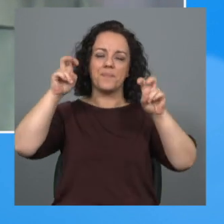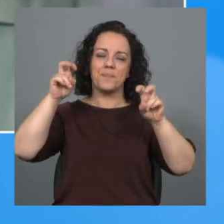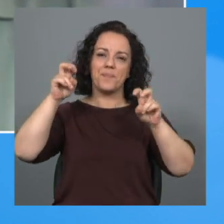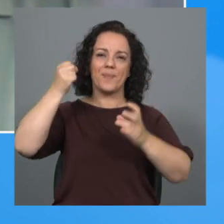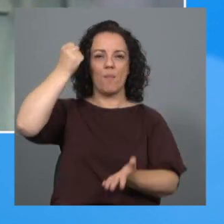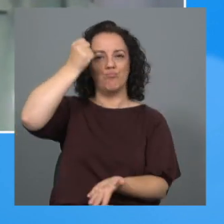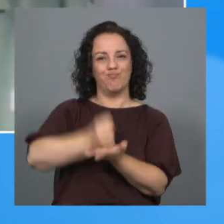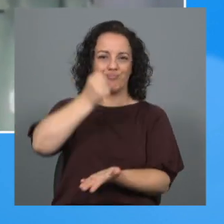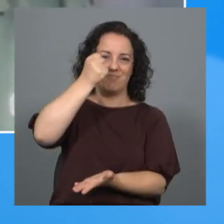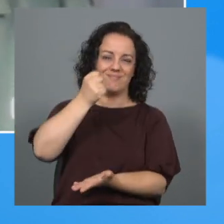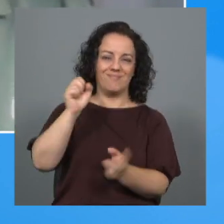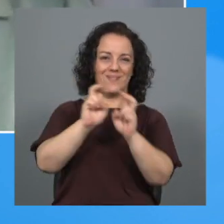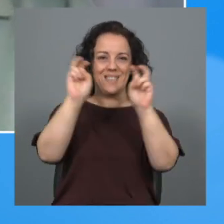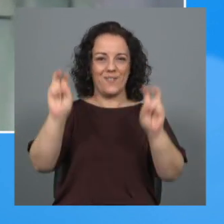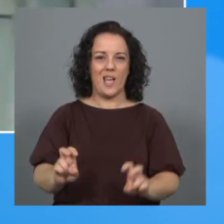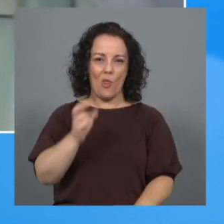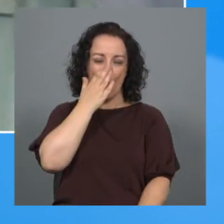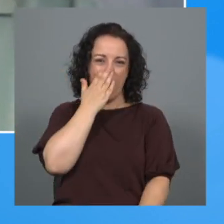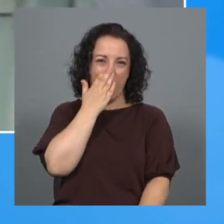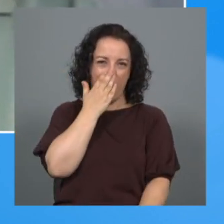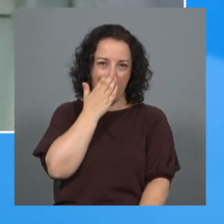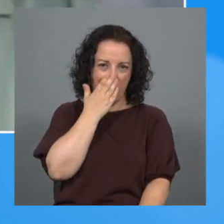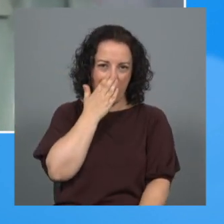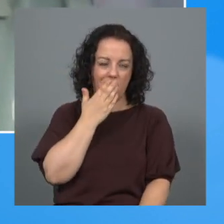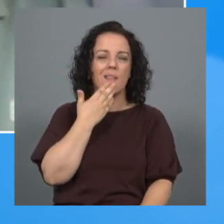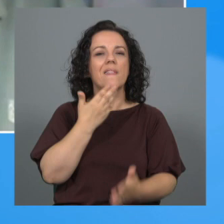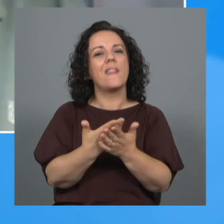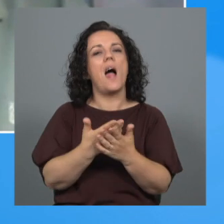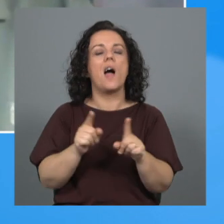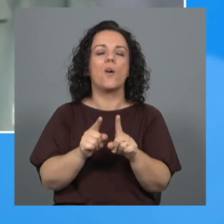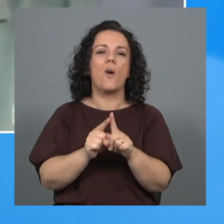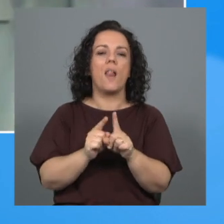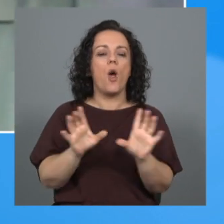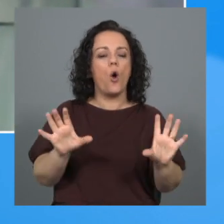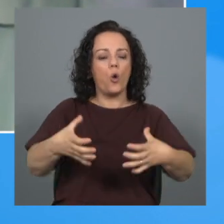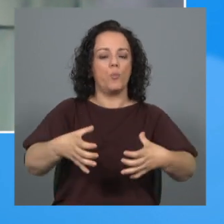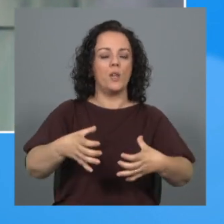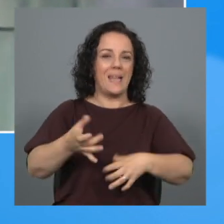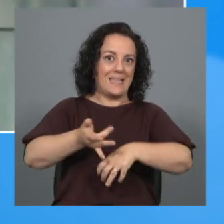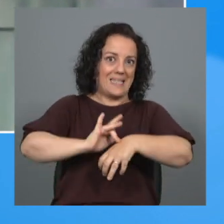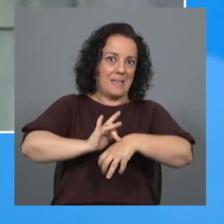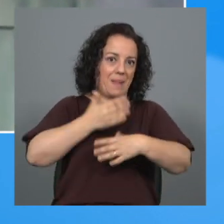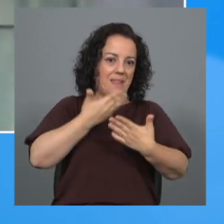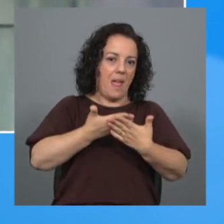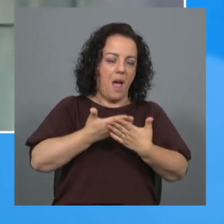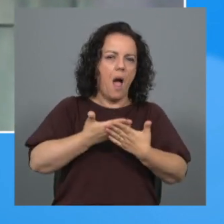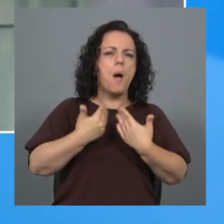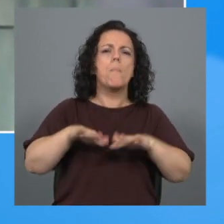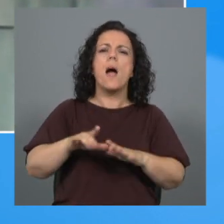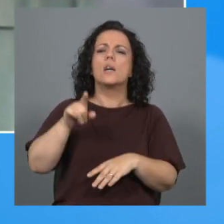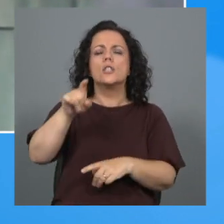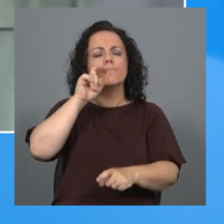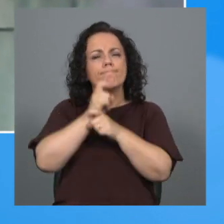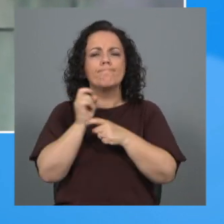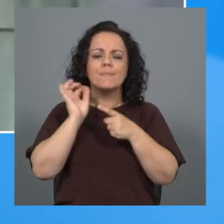podemos falar deste modo, para a sensibilidade ambiental das comunidades. Perguntava eu que critérios é que se pede então